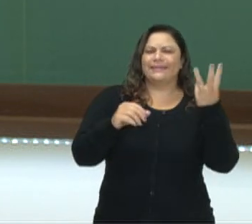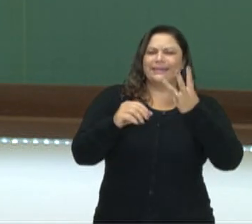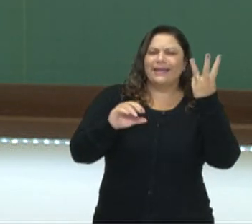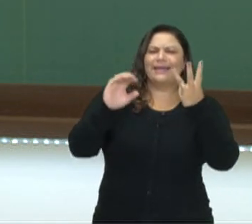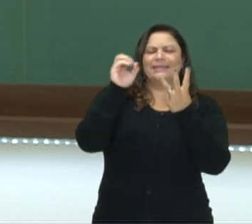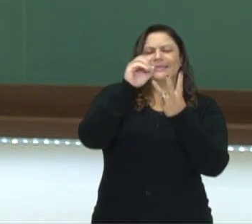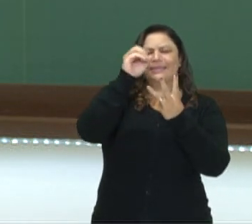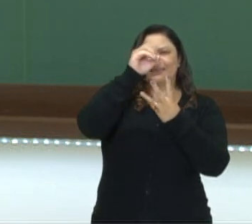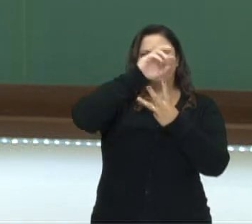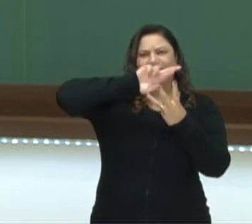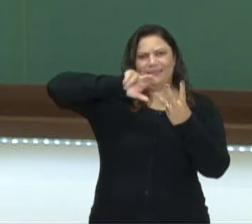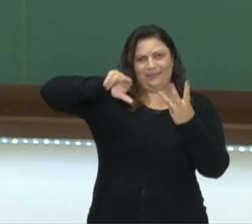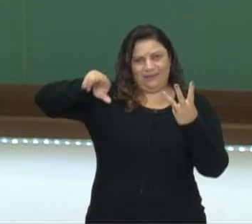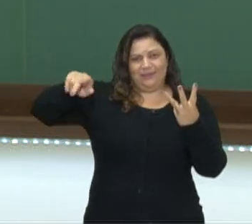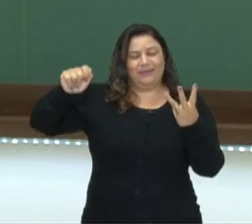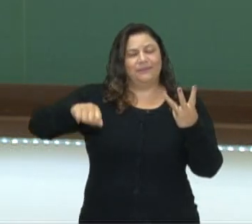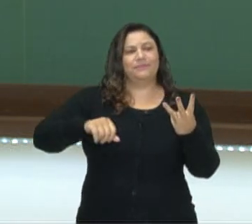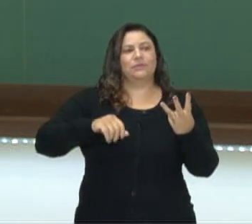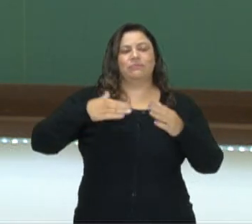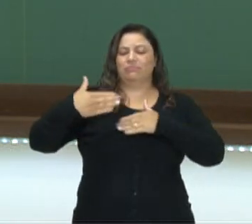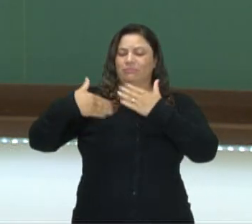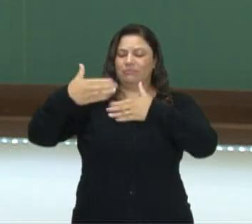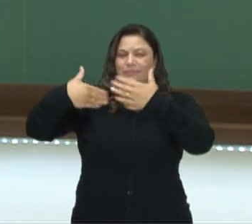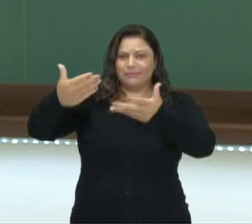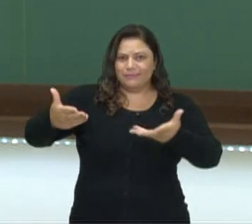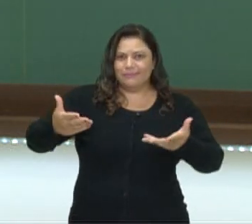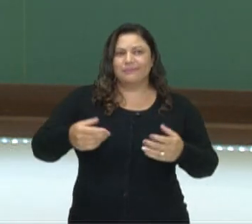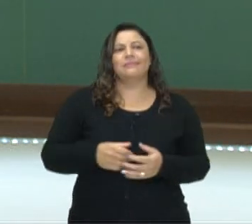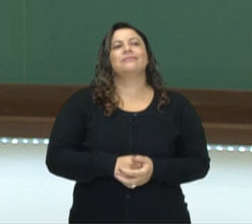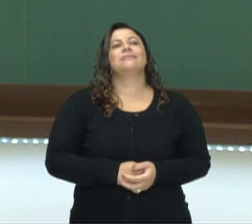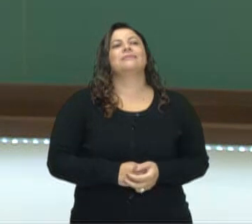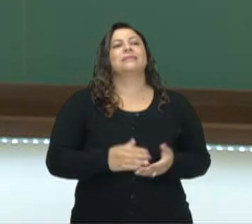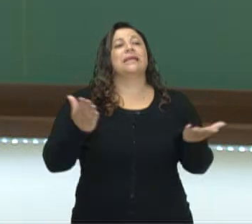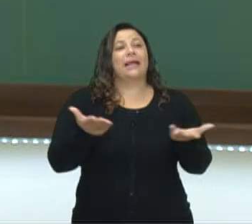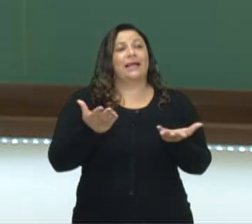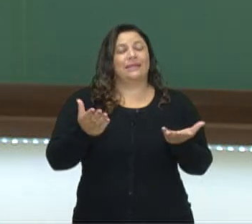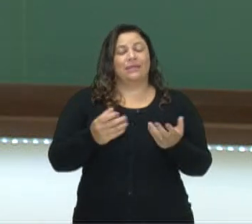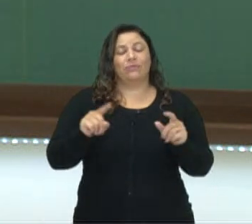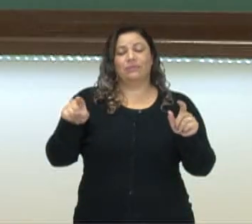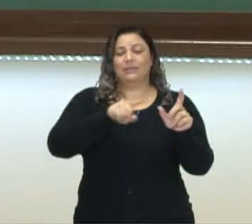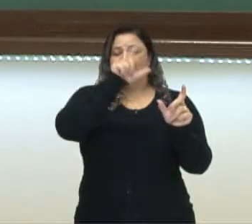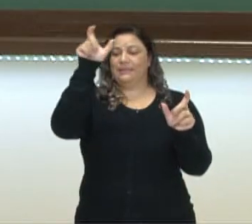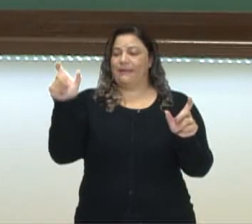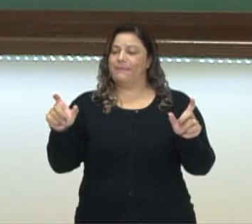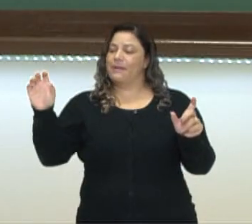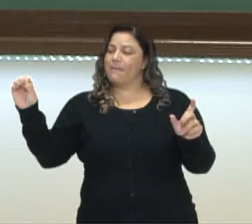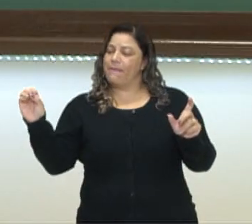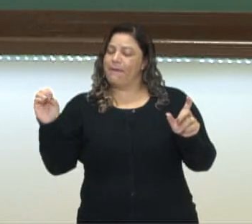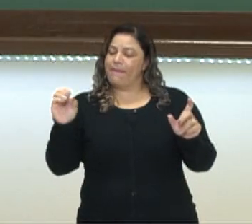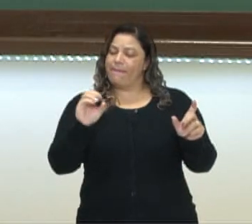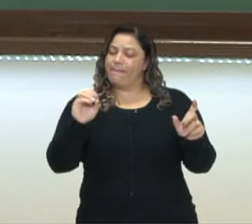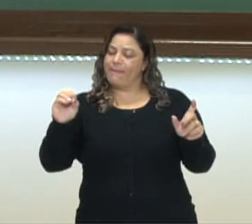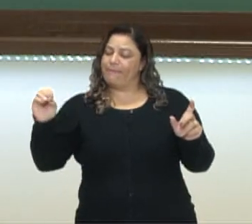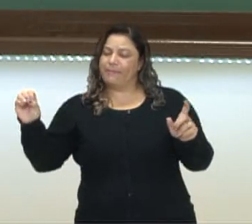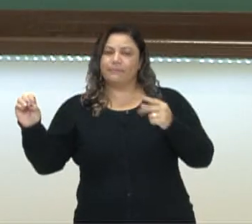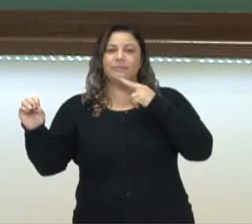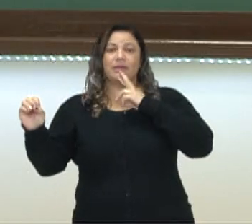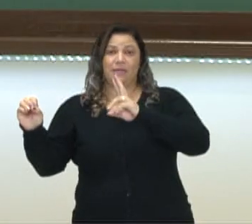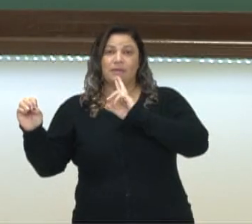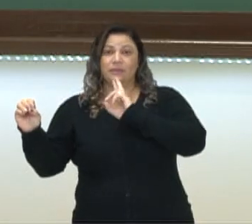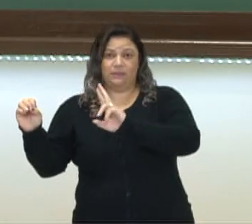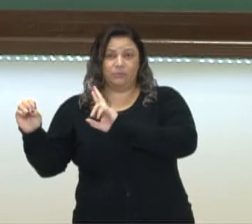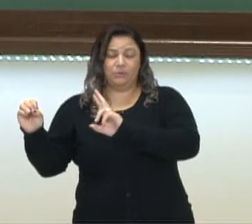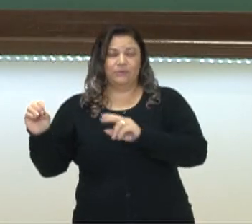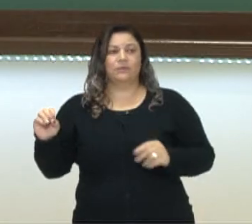1000, 4 zeros se for 10.000 e assim por diante, né? À direita do número, à direita do resultado. Do resultado quem?